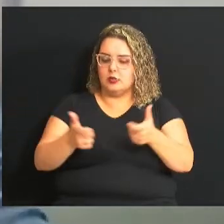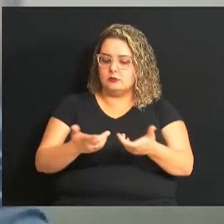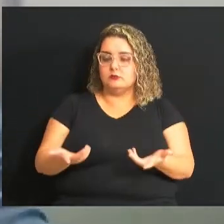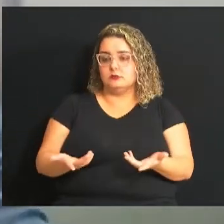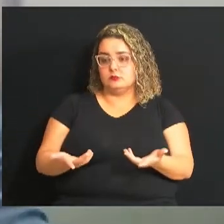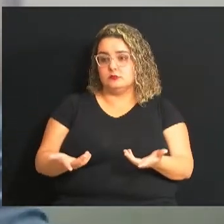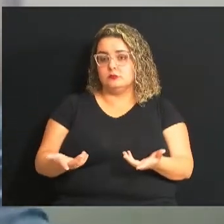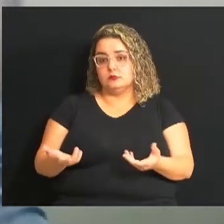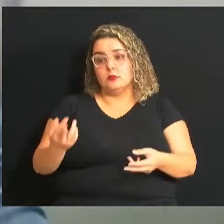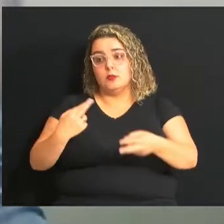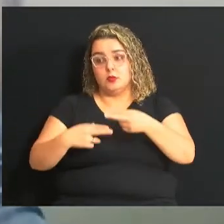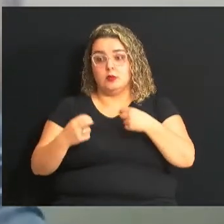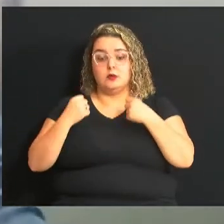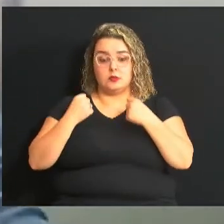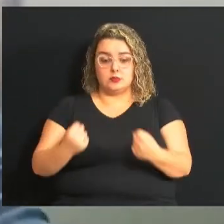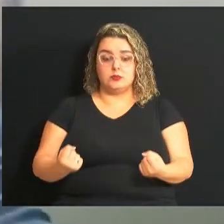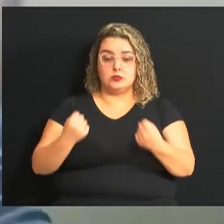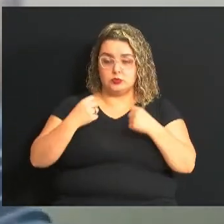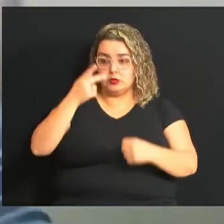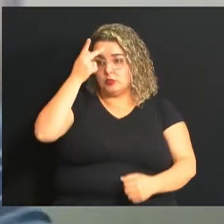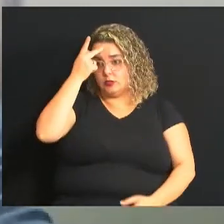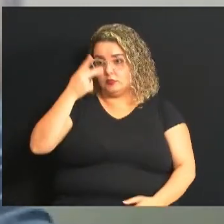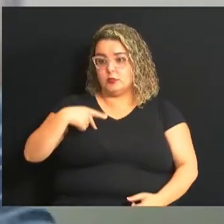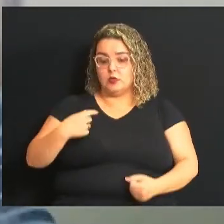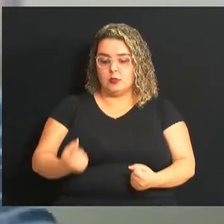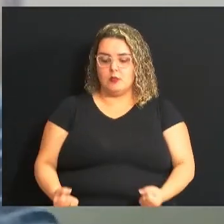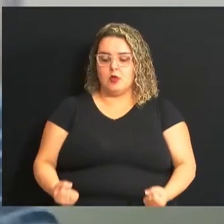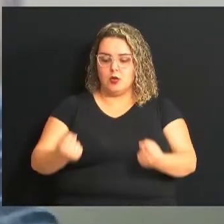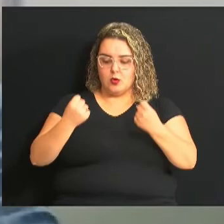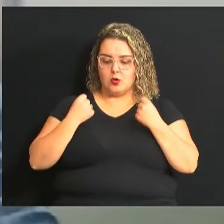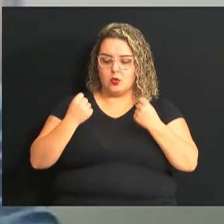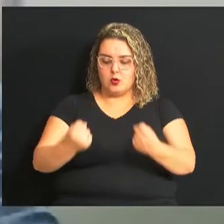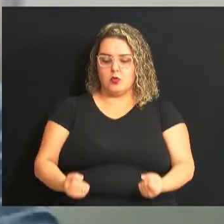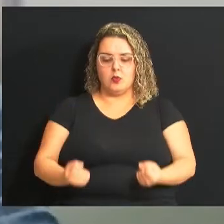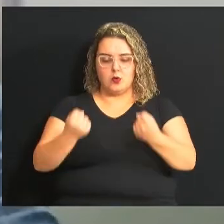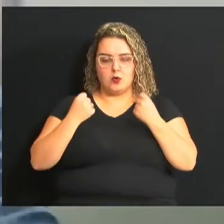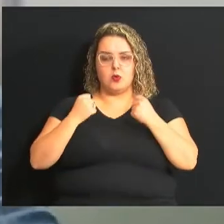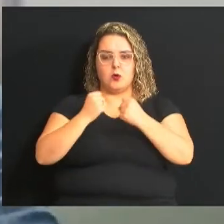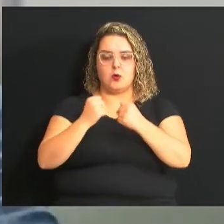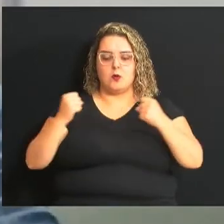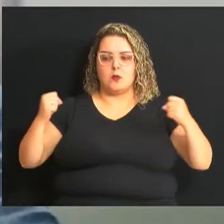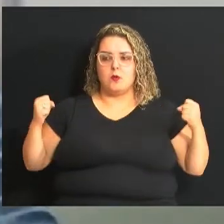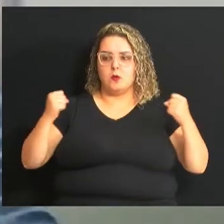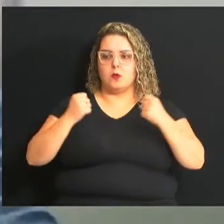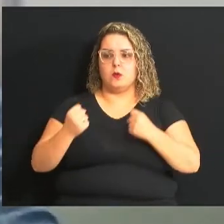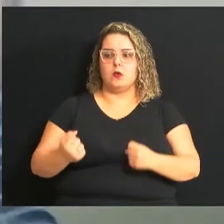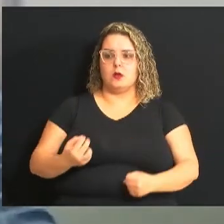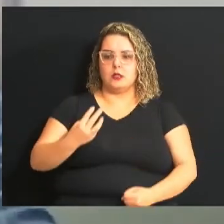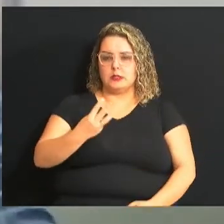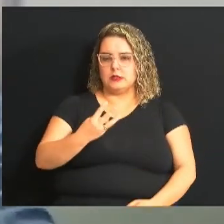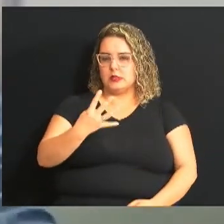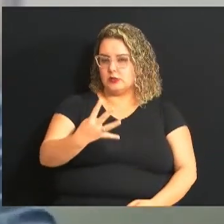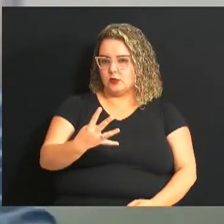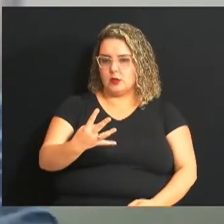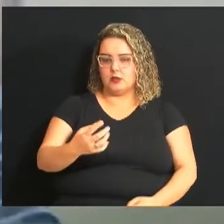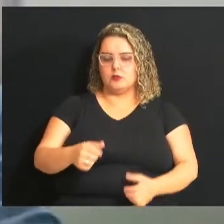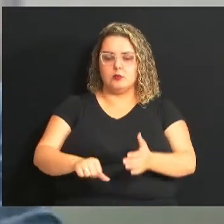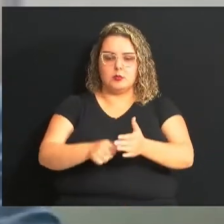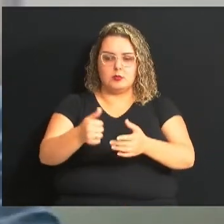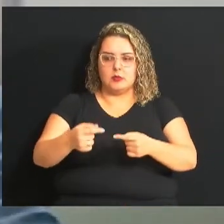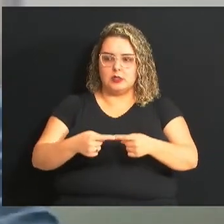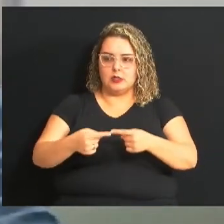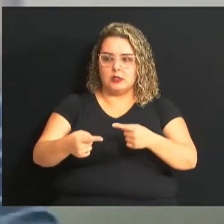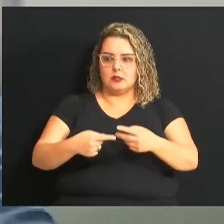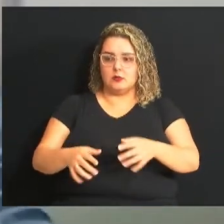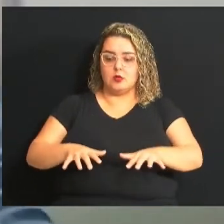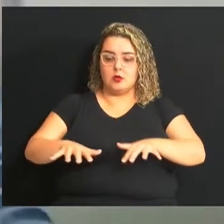relação ao exercício físico em si, no caso da musculação, ele tem uma melhora muito grande nas 3, 4 primeiras semanas, com relação à coordenação motora